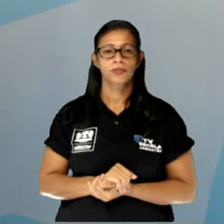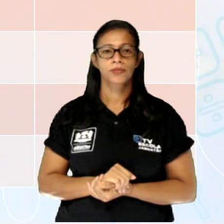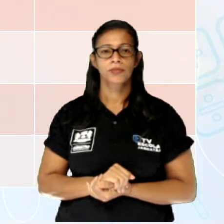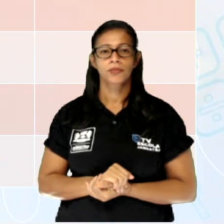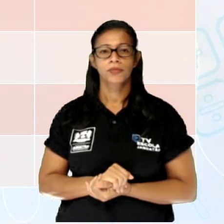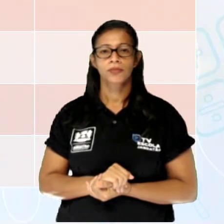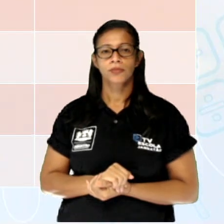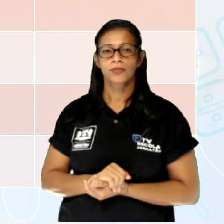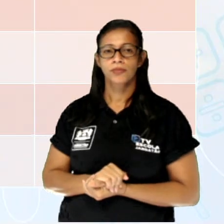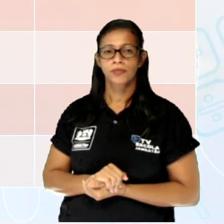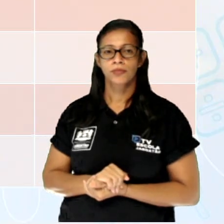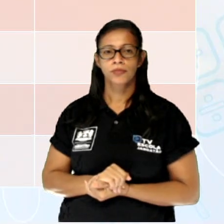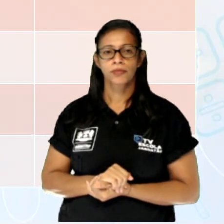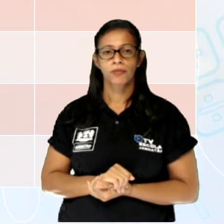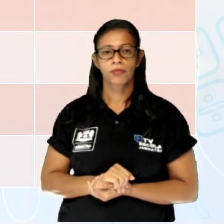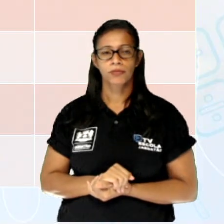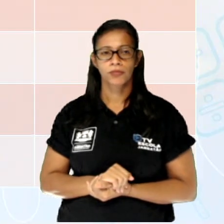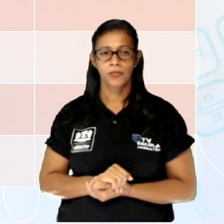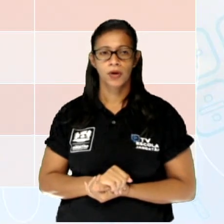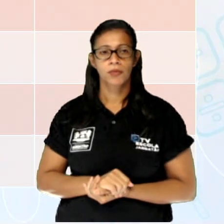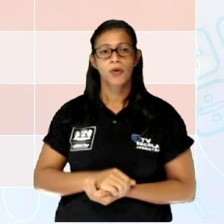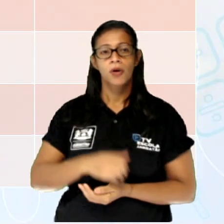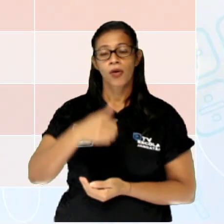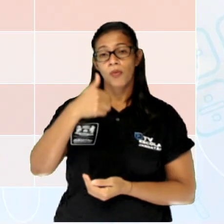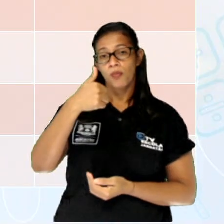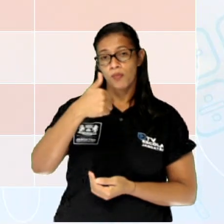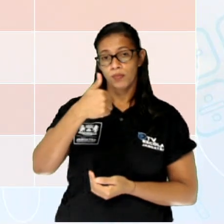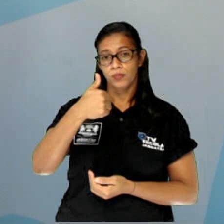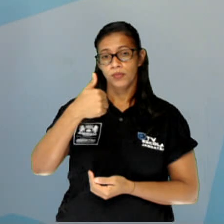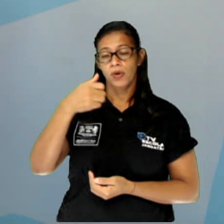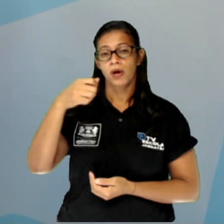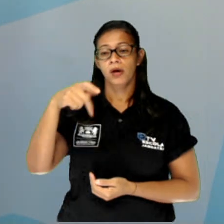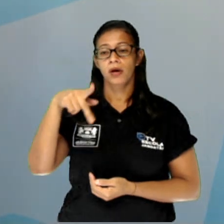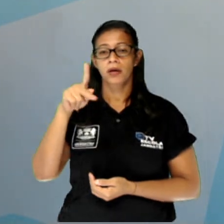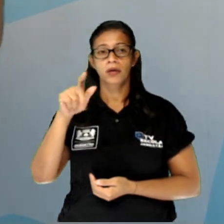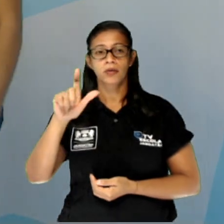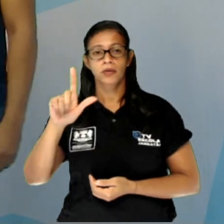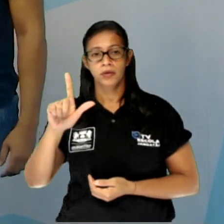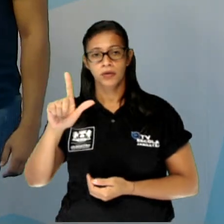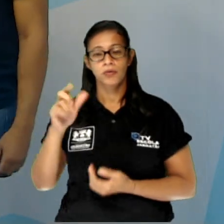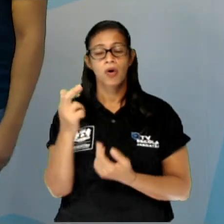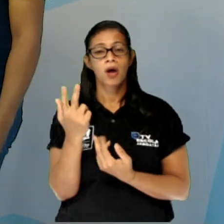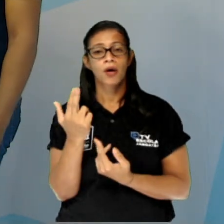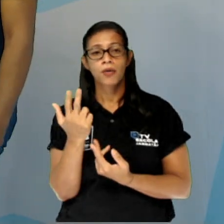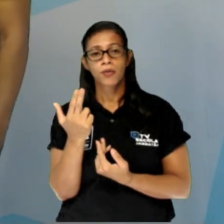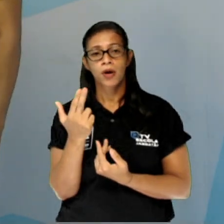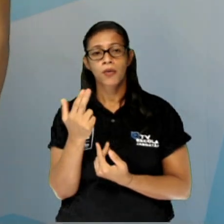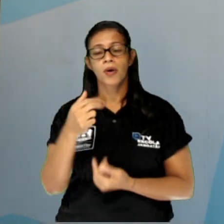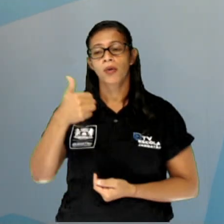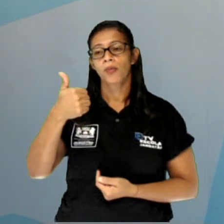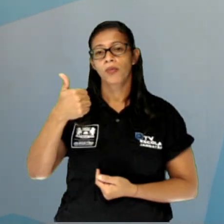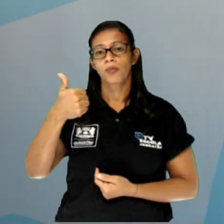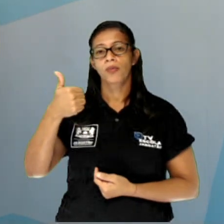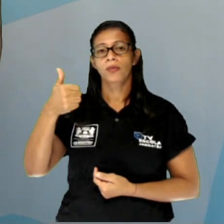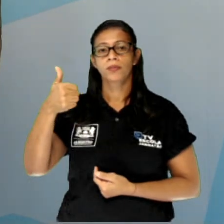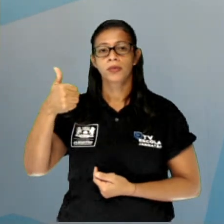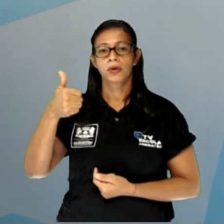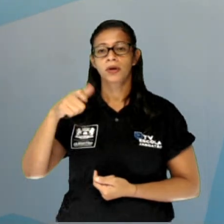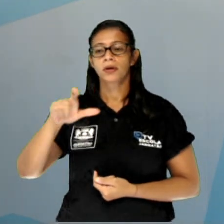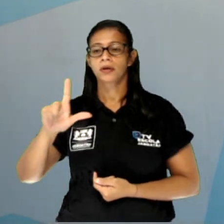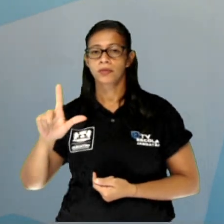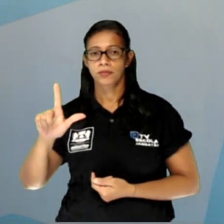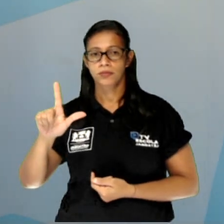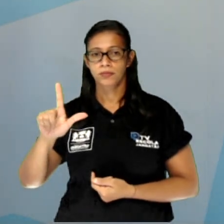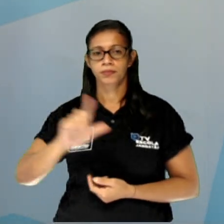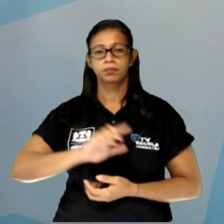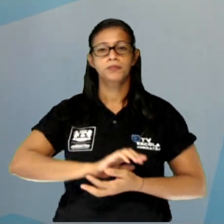a 1.000 litros. Olha só como fica no quadro. 1 hectolitro é igual a 100 litros.